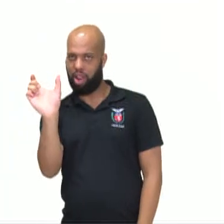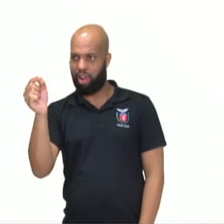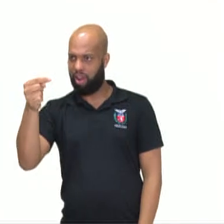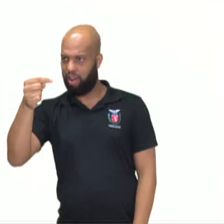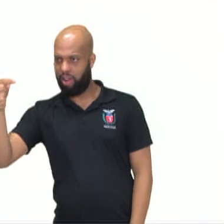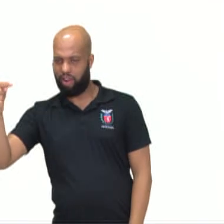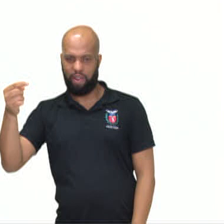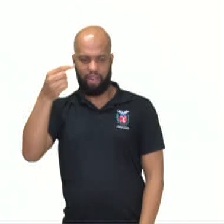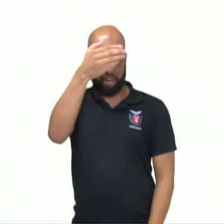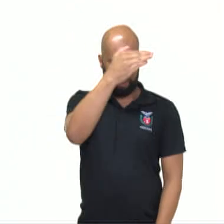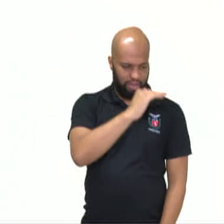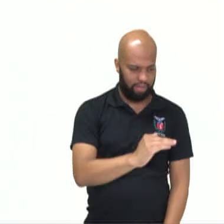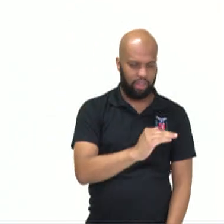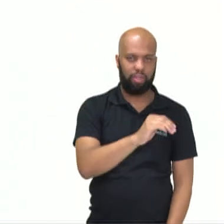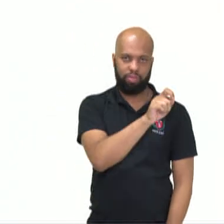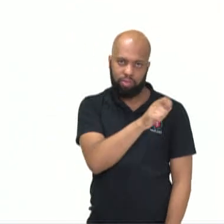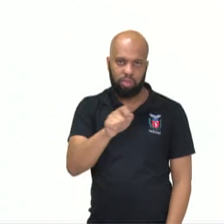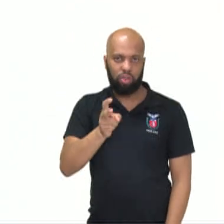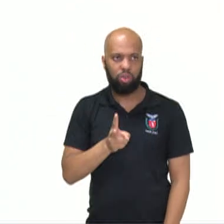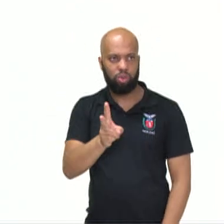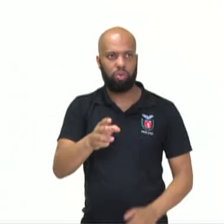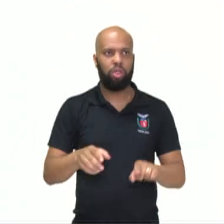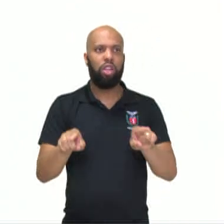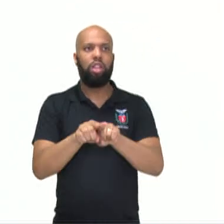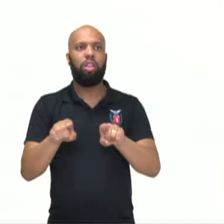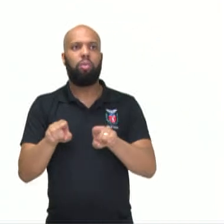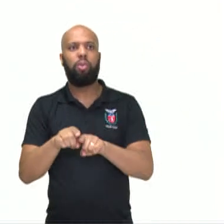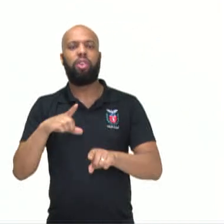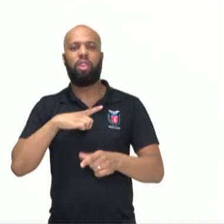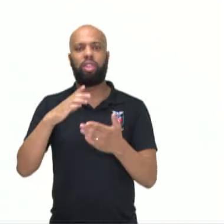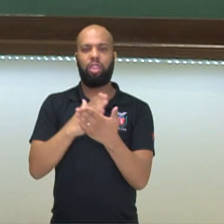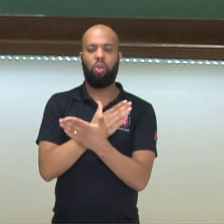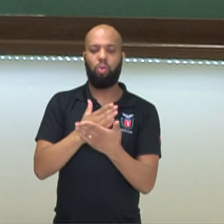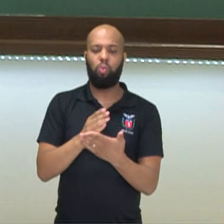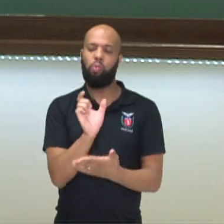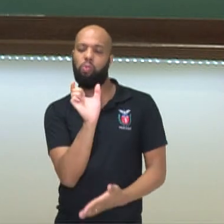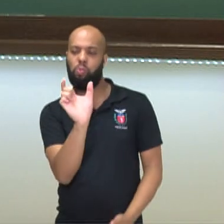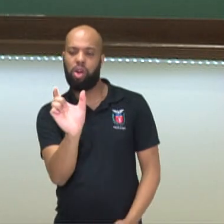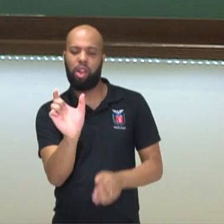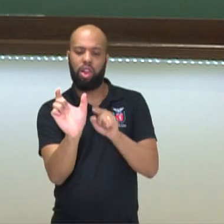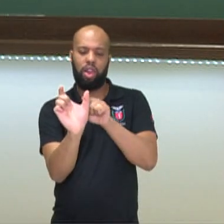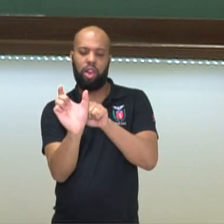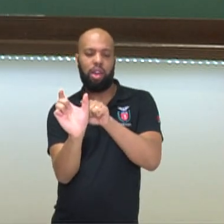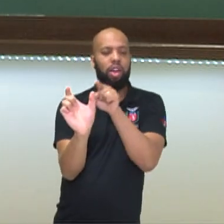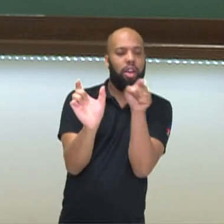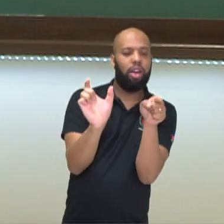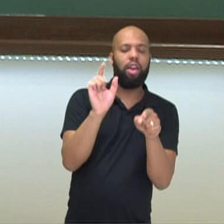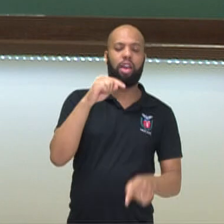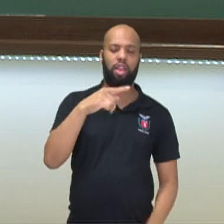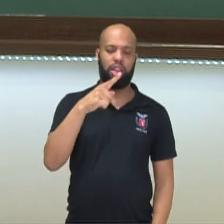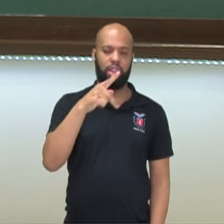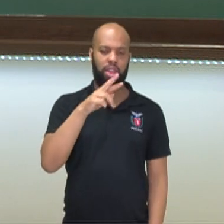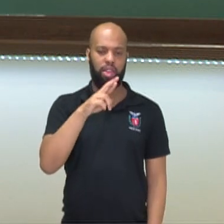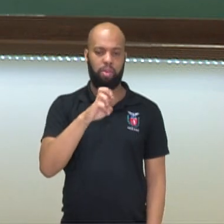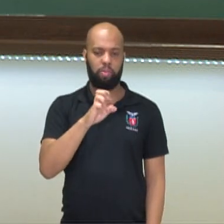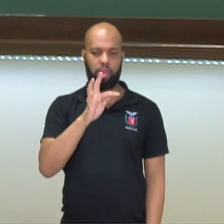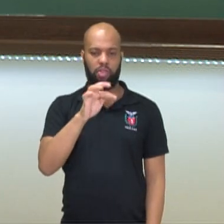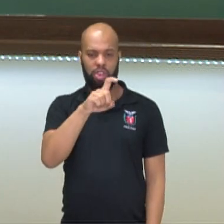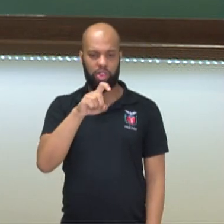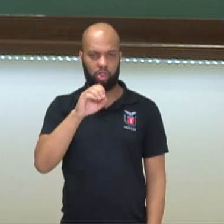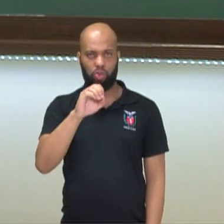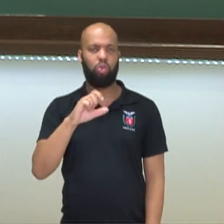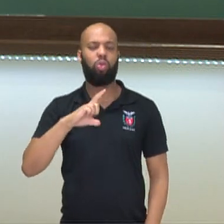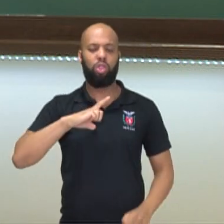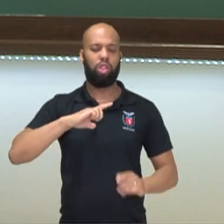ligação de algumas palavras precedidas de prefixos. Tudo isso está relacionado com o